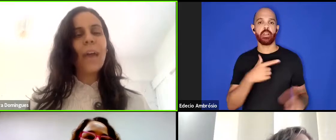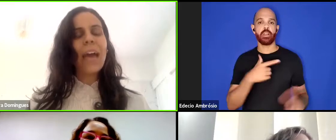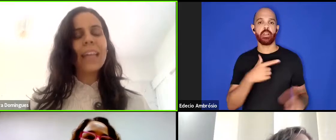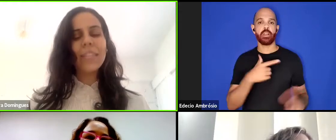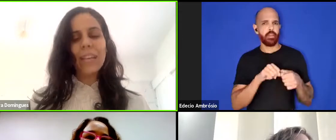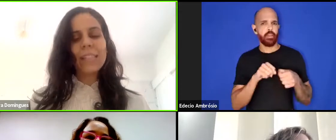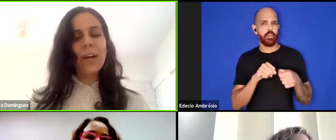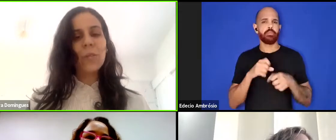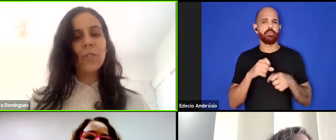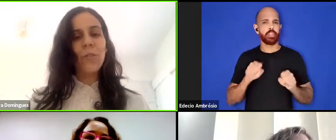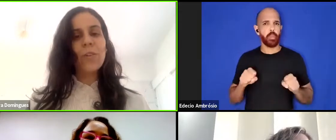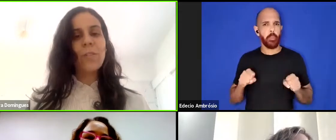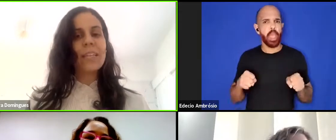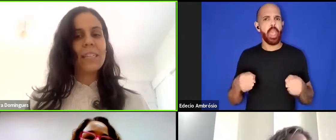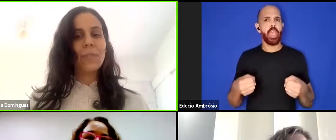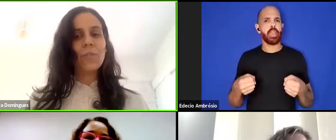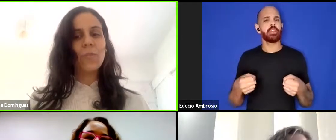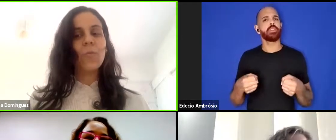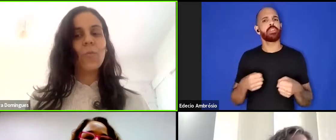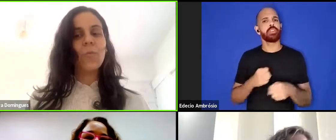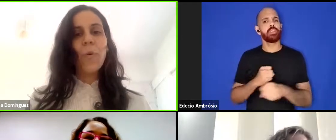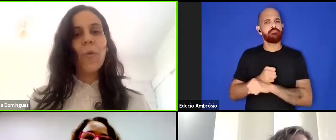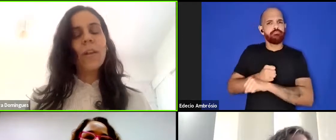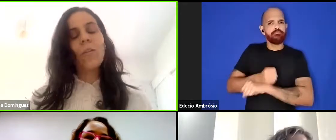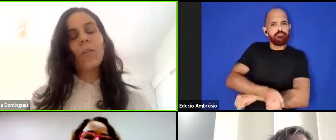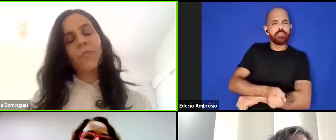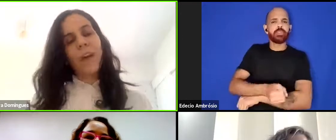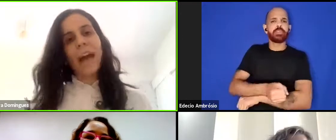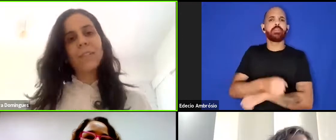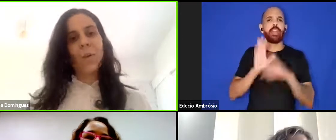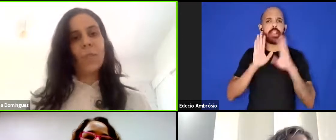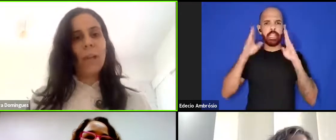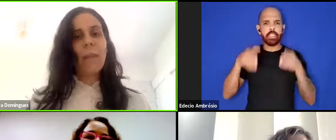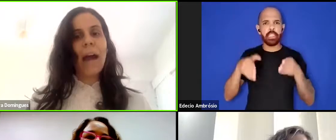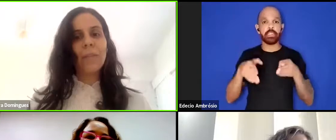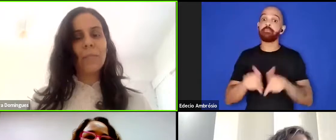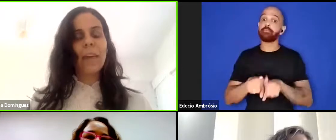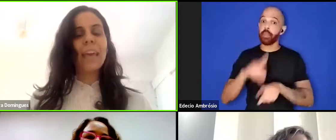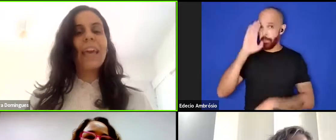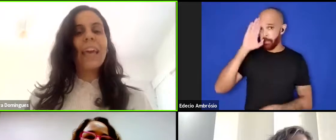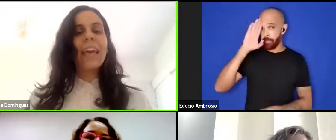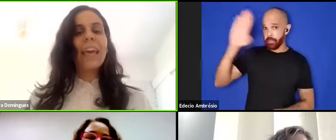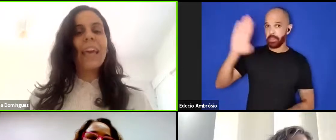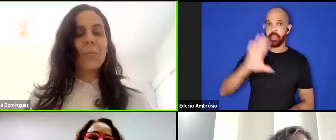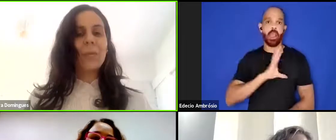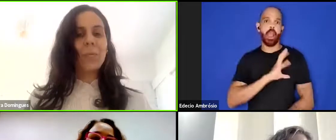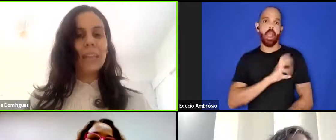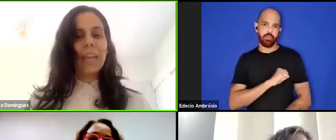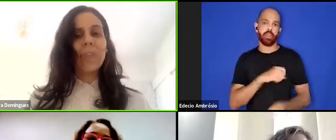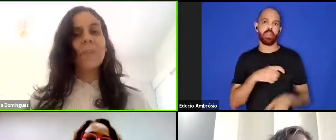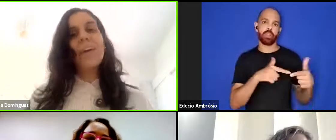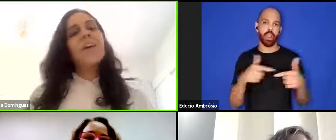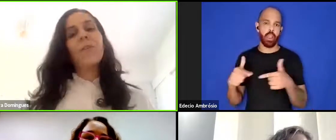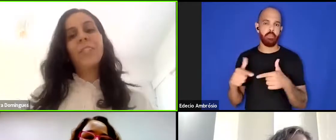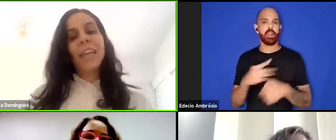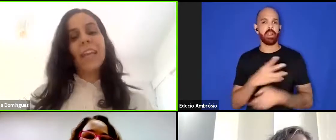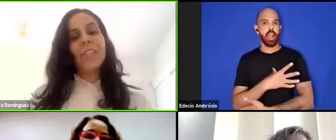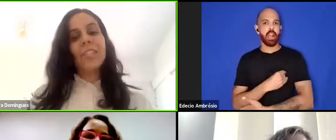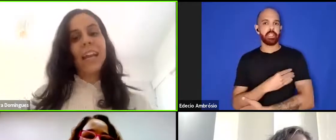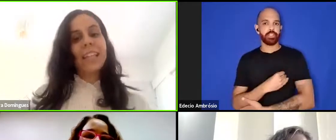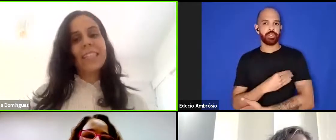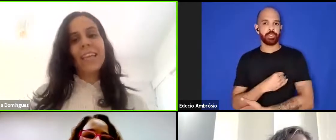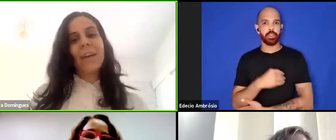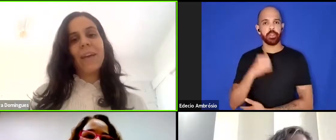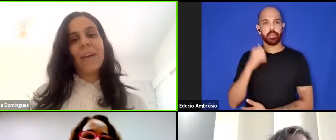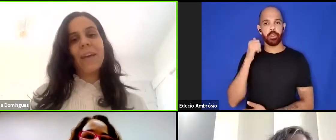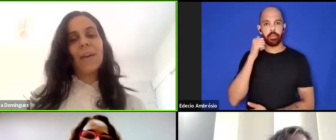empenho, dedicação, esforço, mas, acima de tudo, amor ao que eu faço, ao meu trabalho também em aleitamento materno. Gostaria